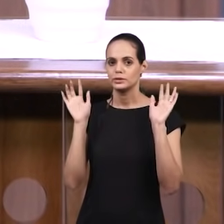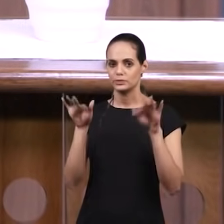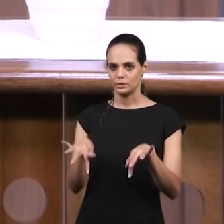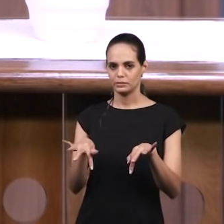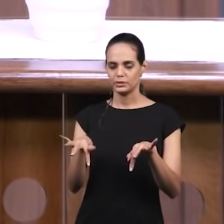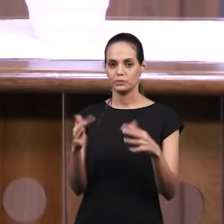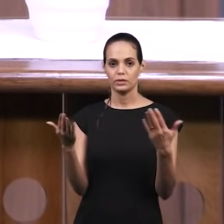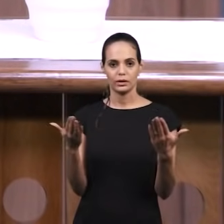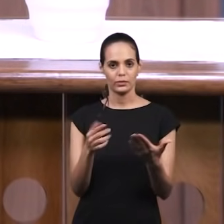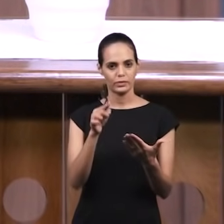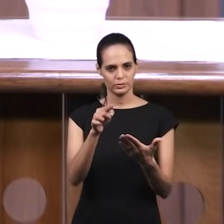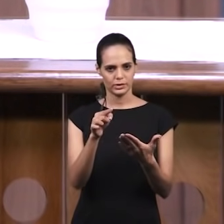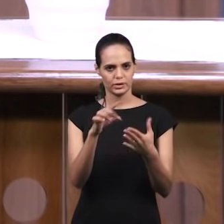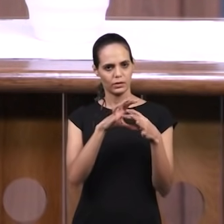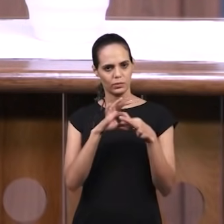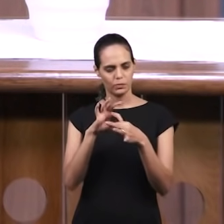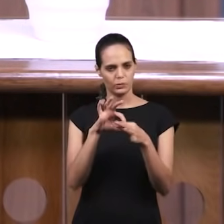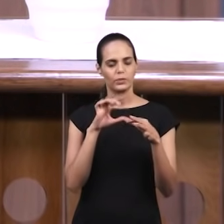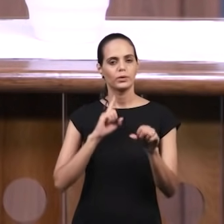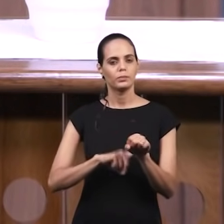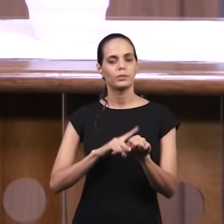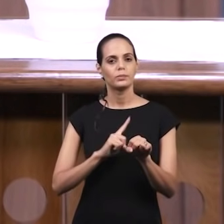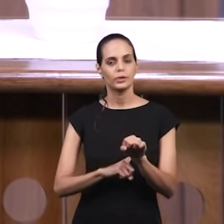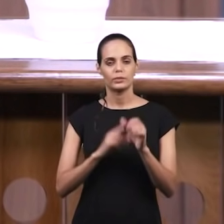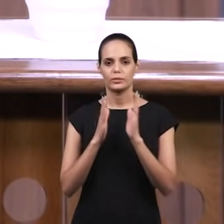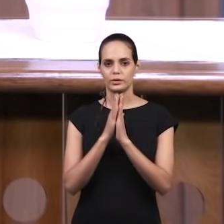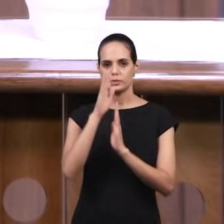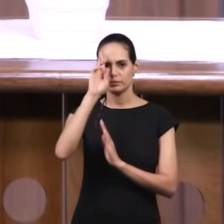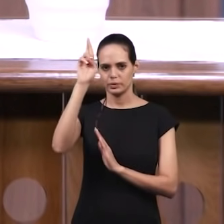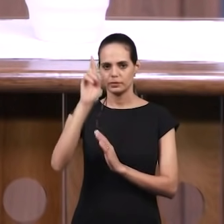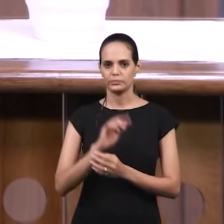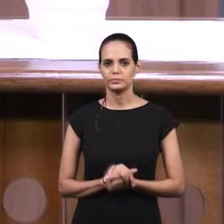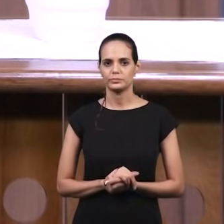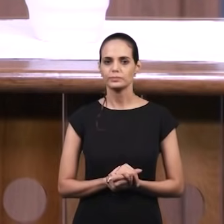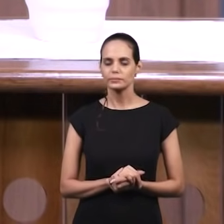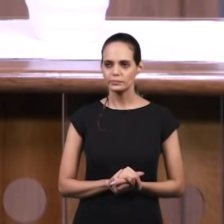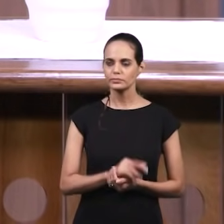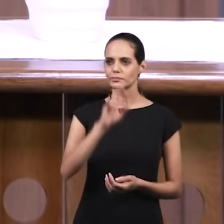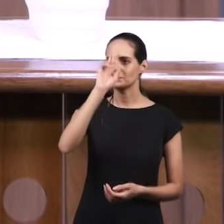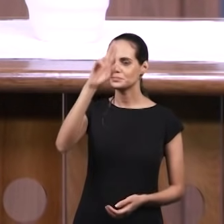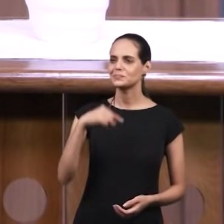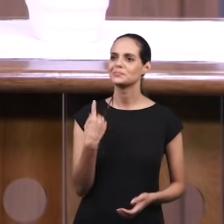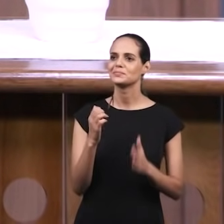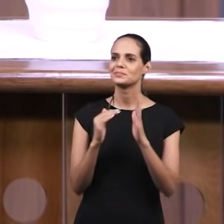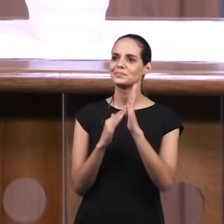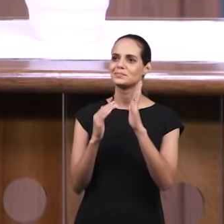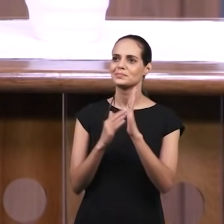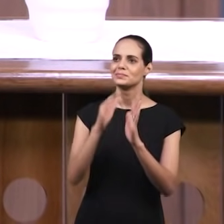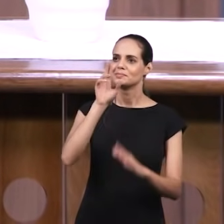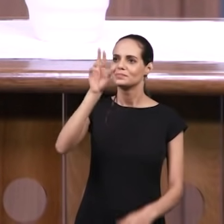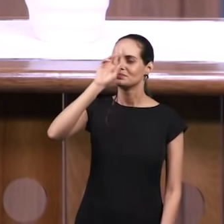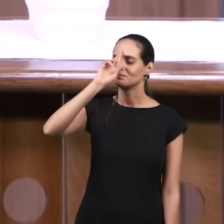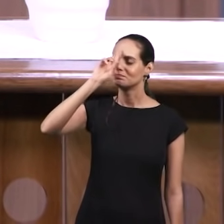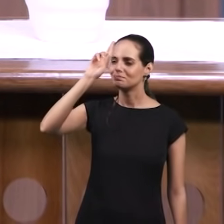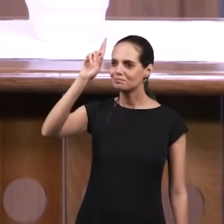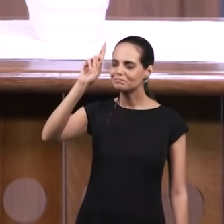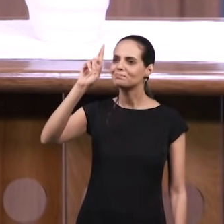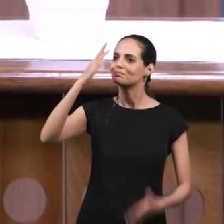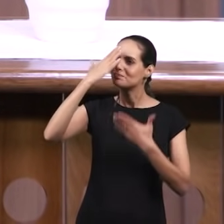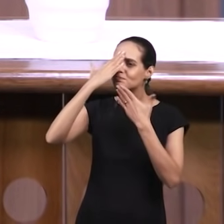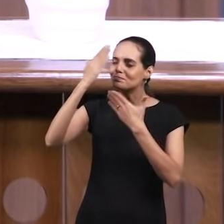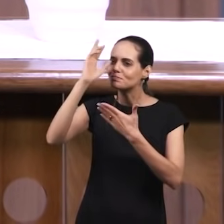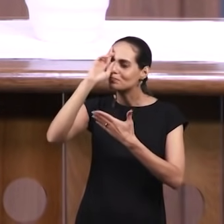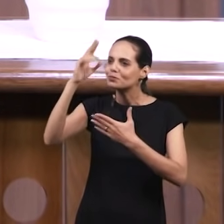convido você a fechar os seus olhos para esse momento em que estaremos orando ao Senhor. Senhor, nós louvamos o Teu nome, glorificamos a Ti,